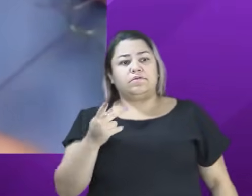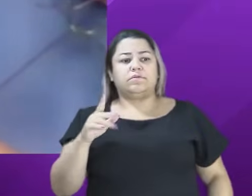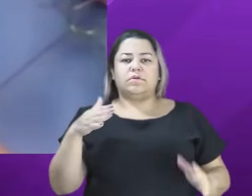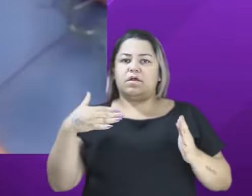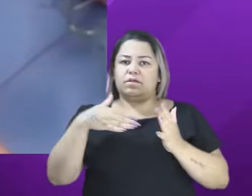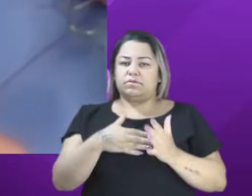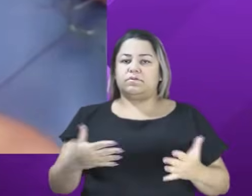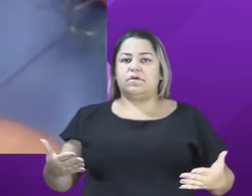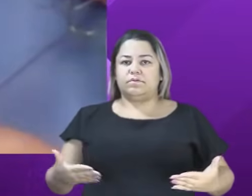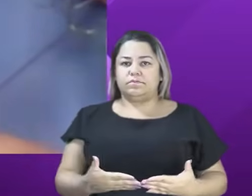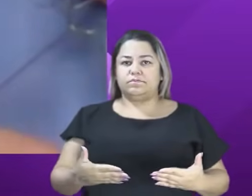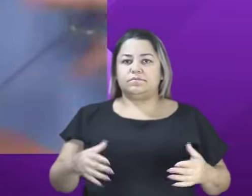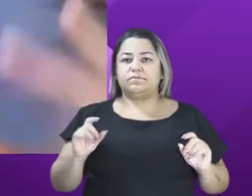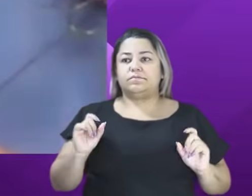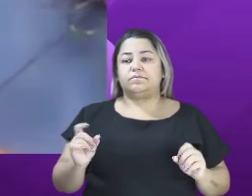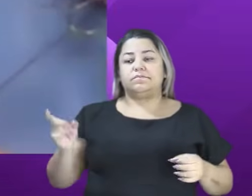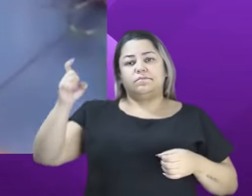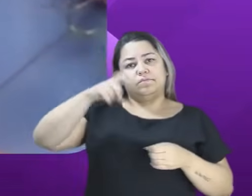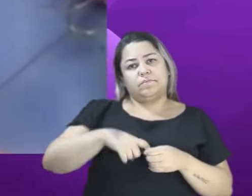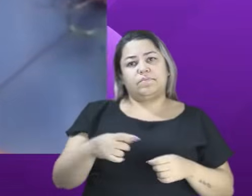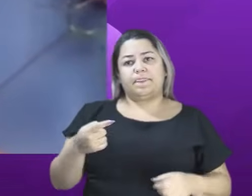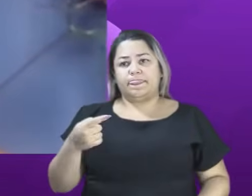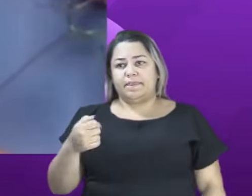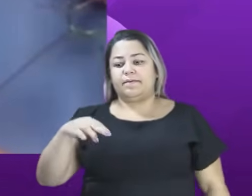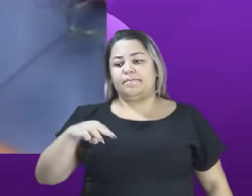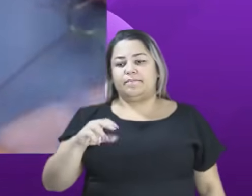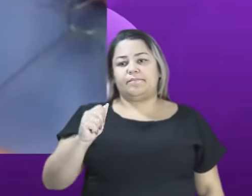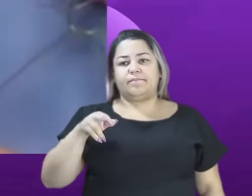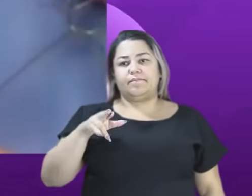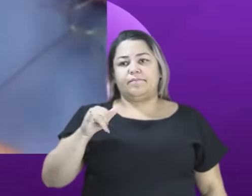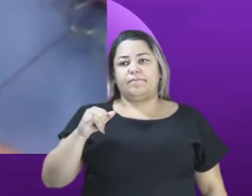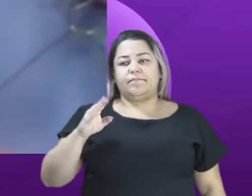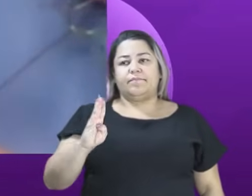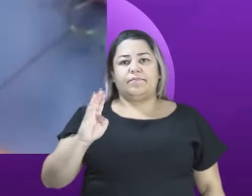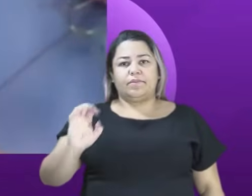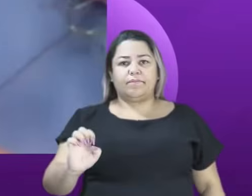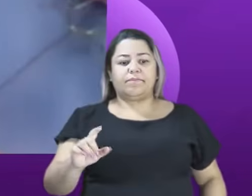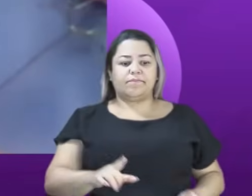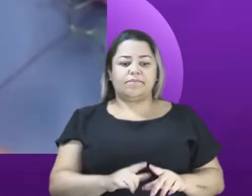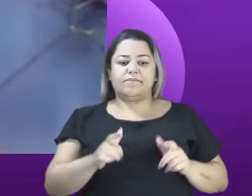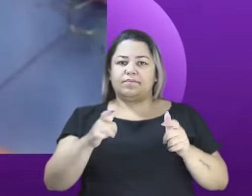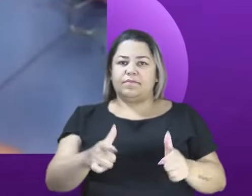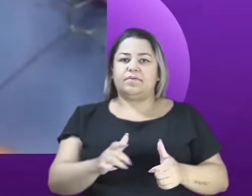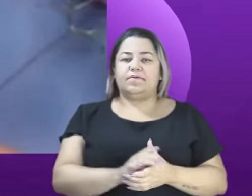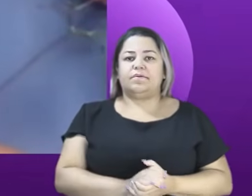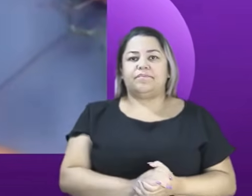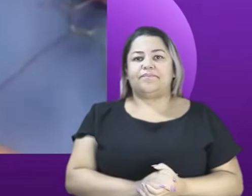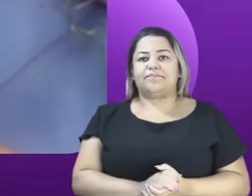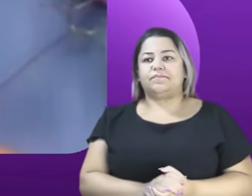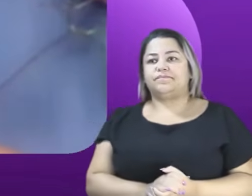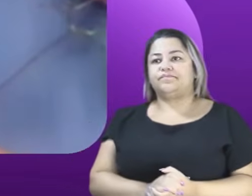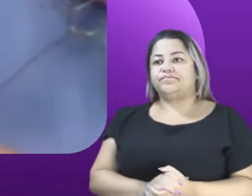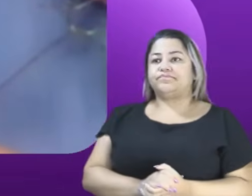os dias atuais, né? Voltando agora um pouquinho para Maracaípe, para a história local desse espaço,